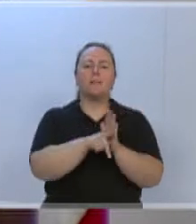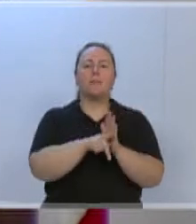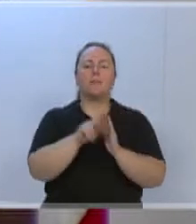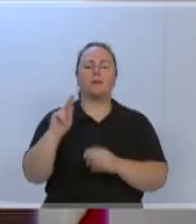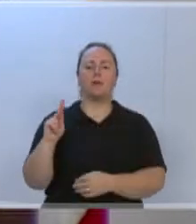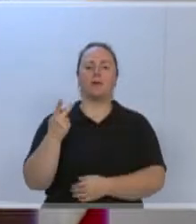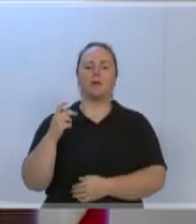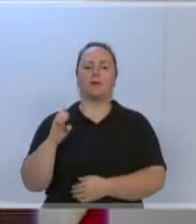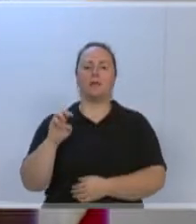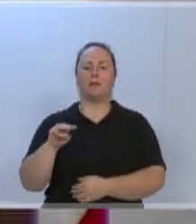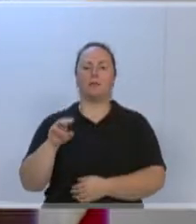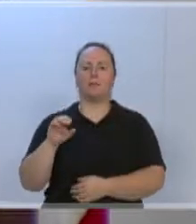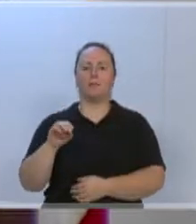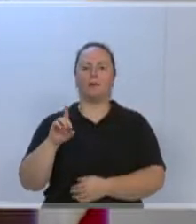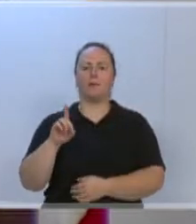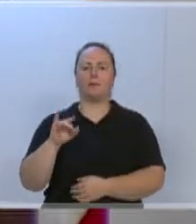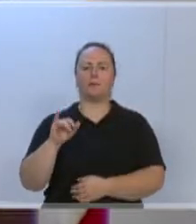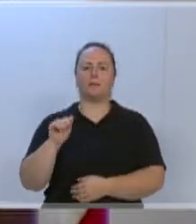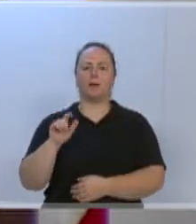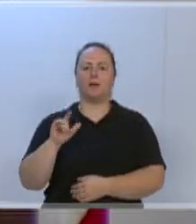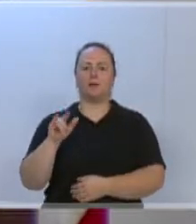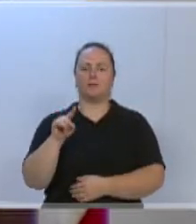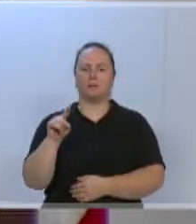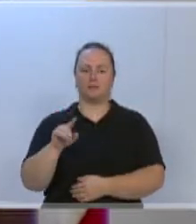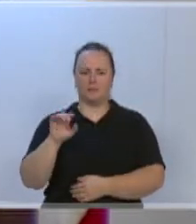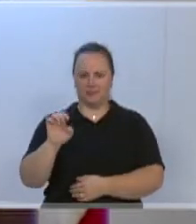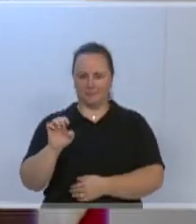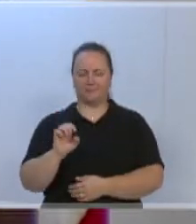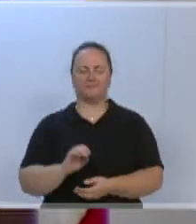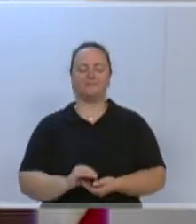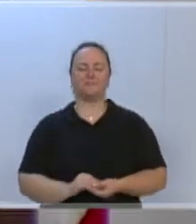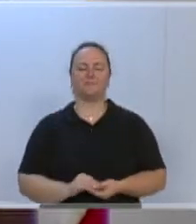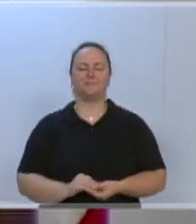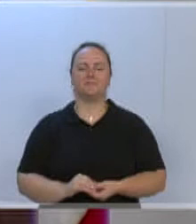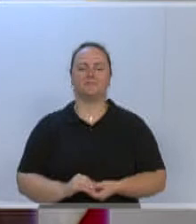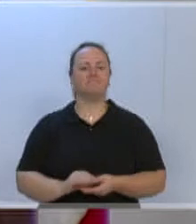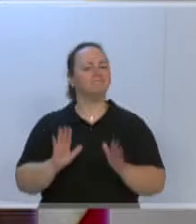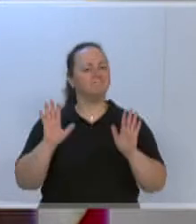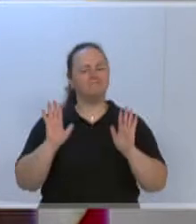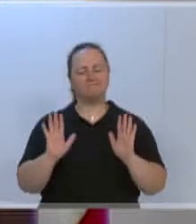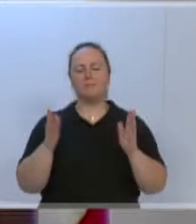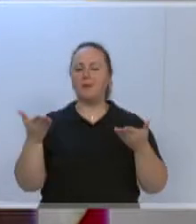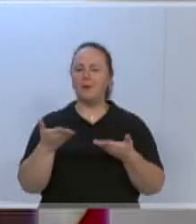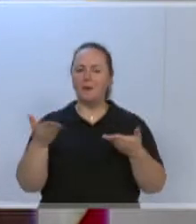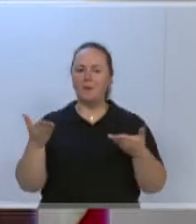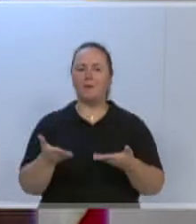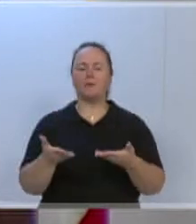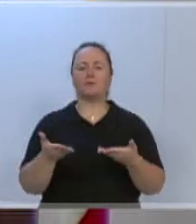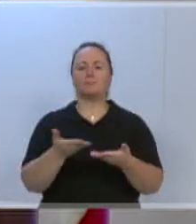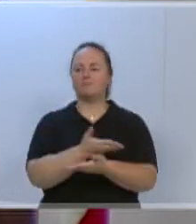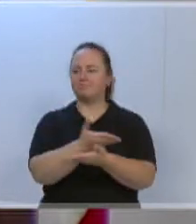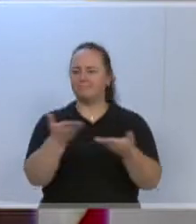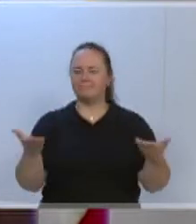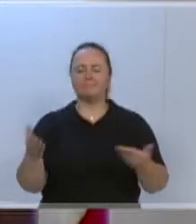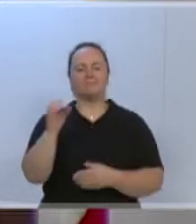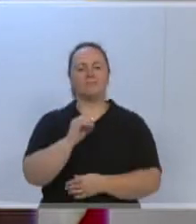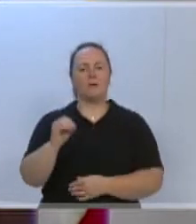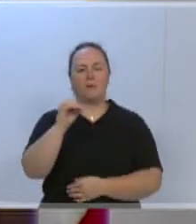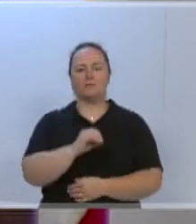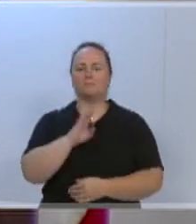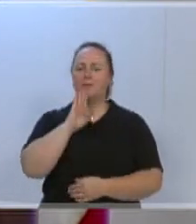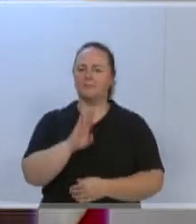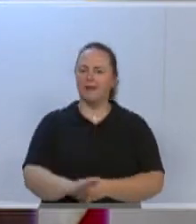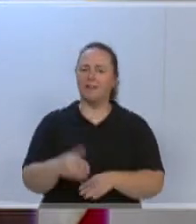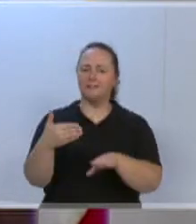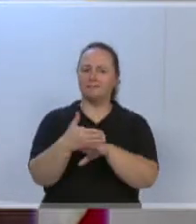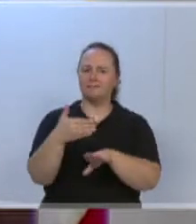ajudar nos auxiliar nesta cidade que a gente ama e que pode ser 100 cada dia melhor seria isso por hoje deseja todos em uma ótima tarde participam do